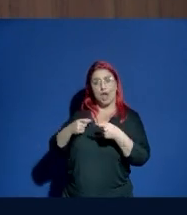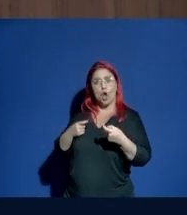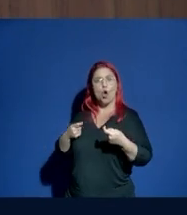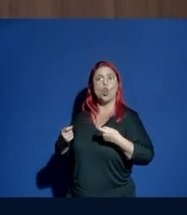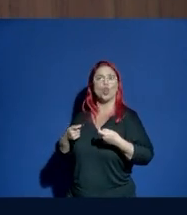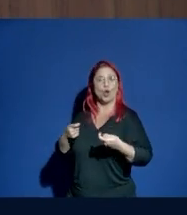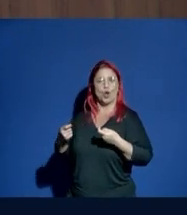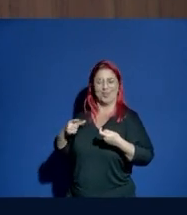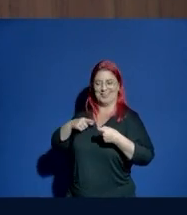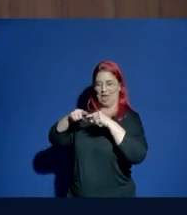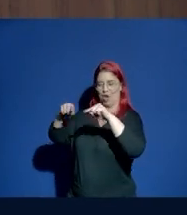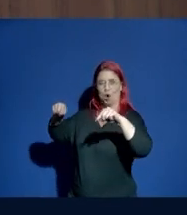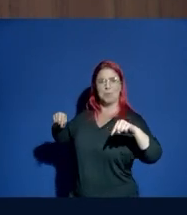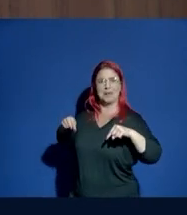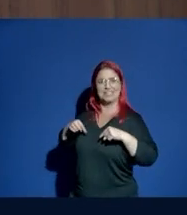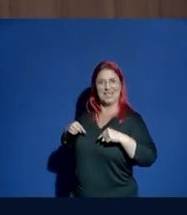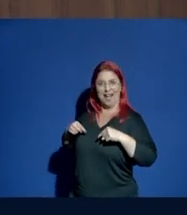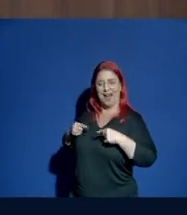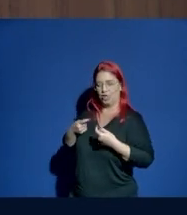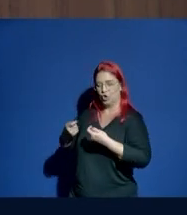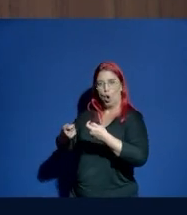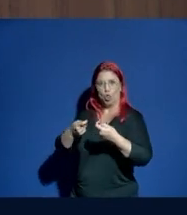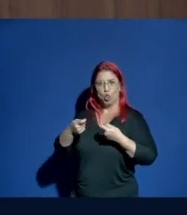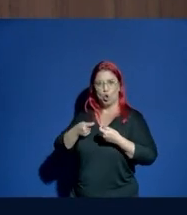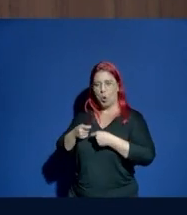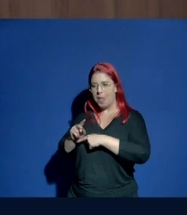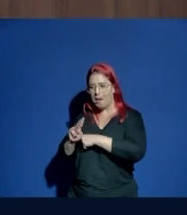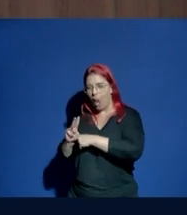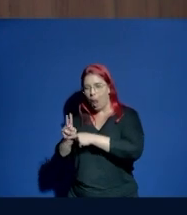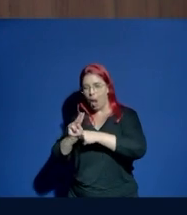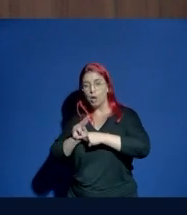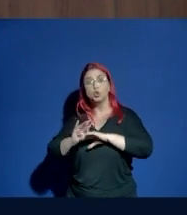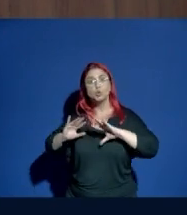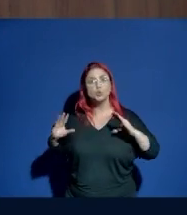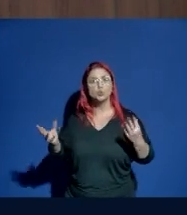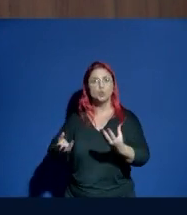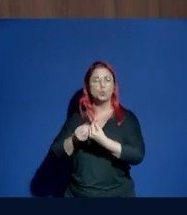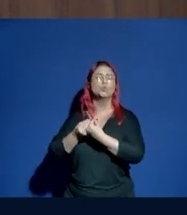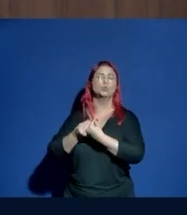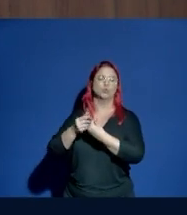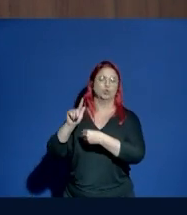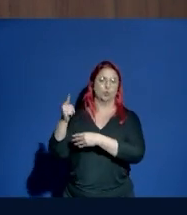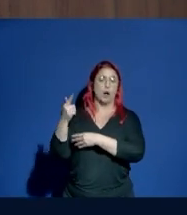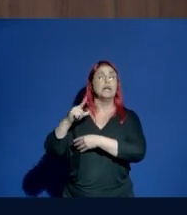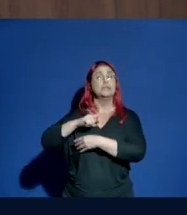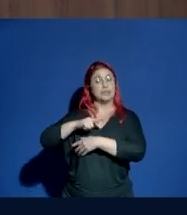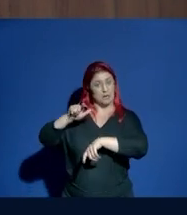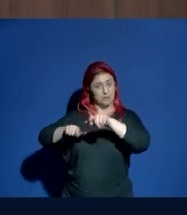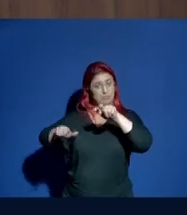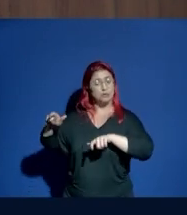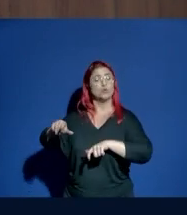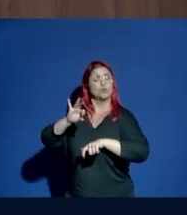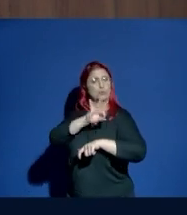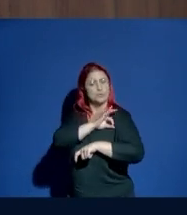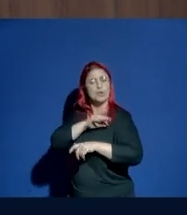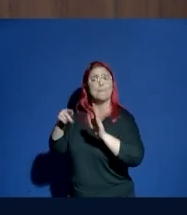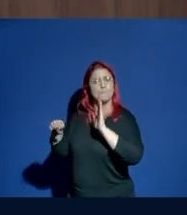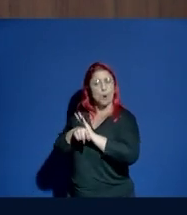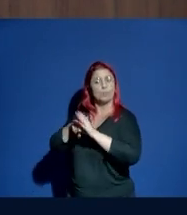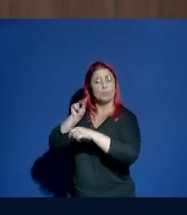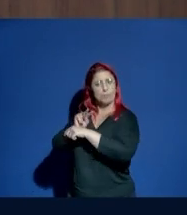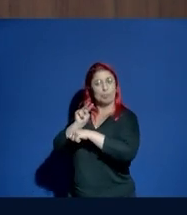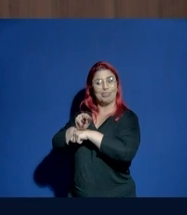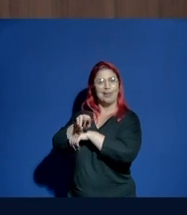é que nós temos de controle de toda a área do estado de Goiás com um batalhão Rural extremamente eficiente